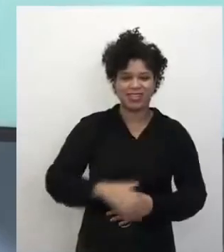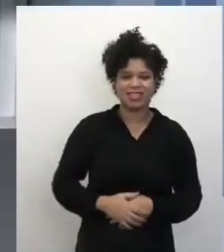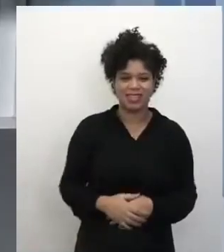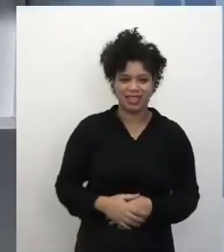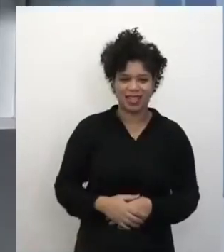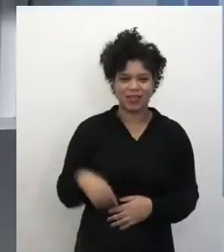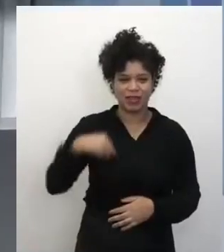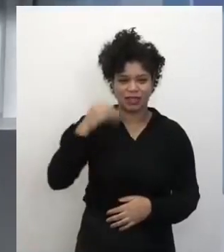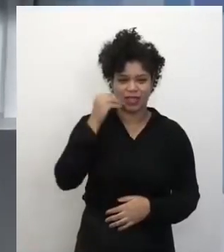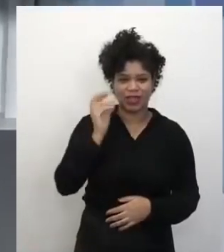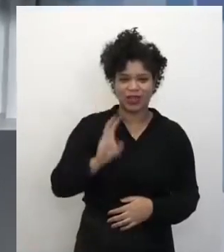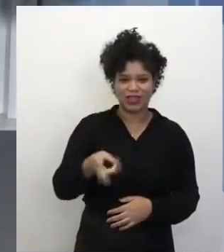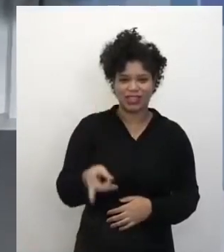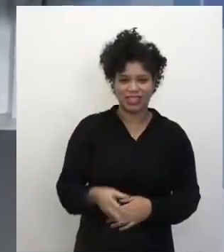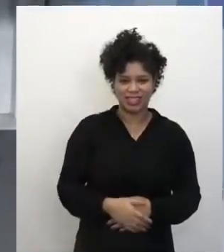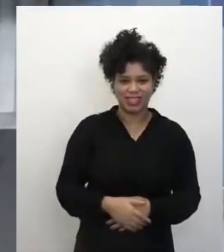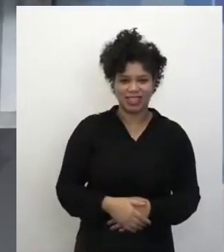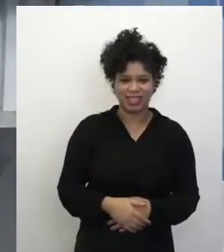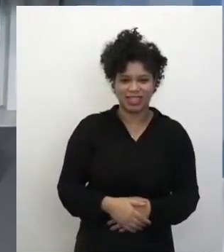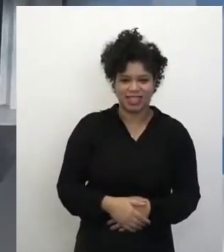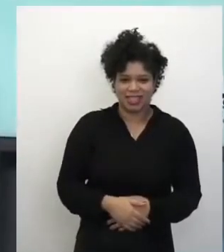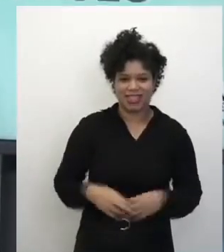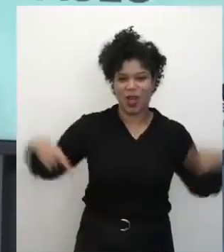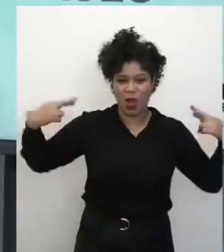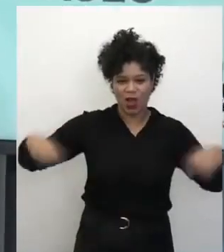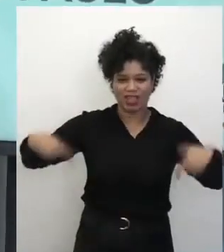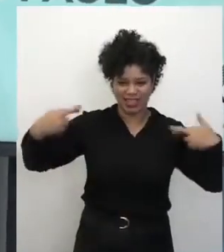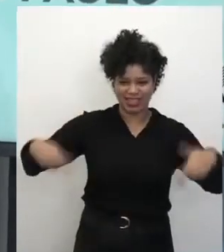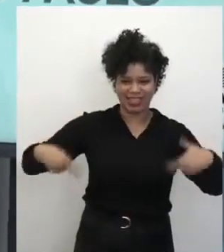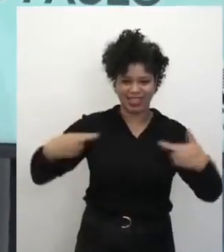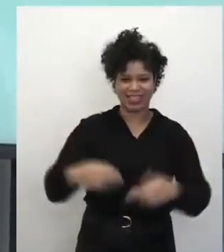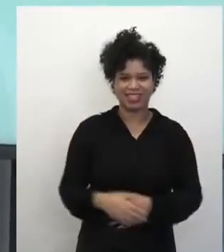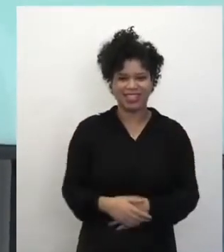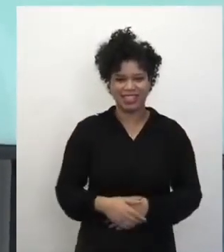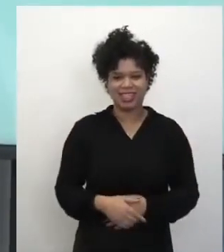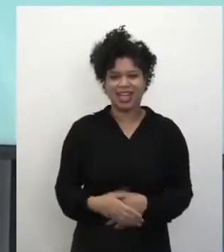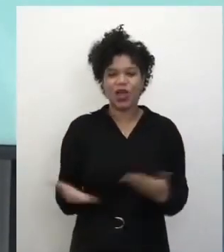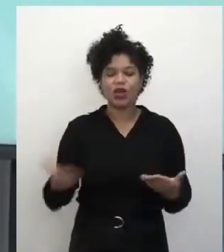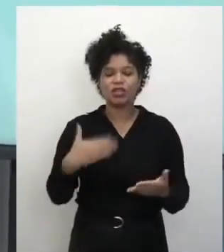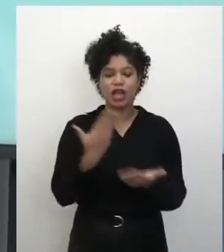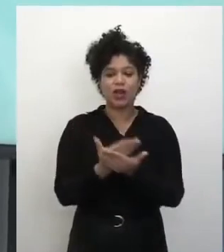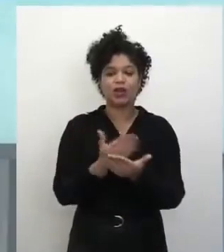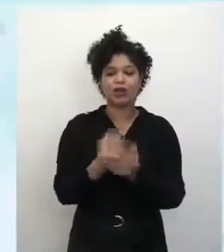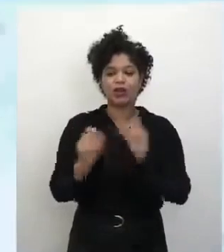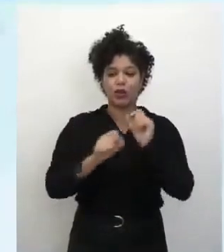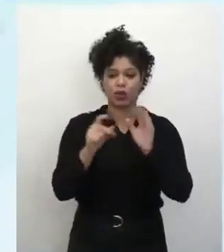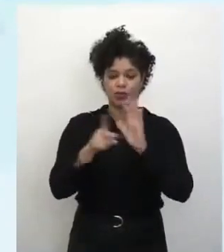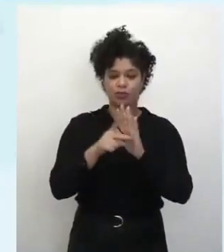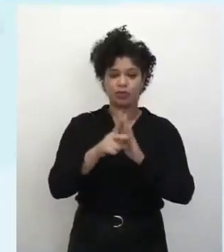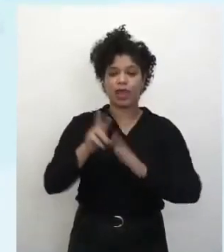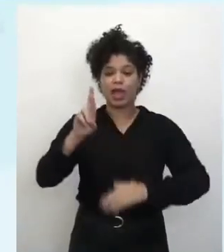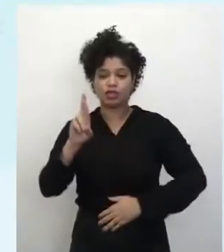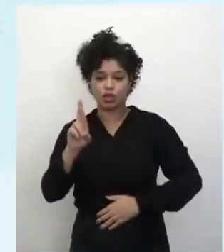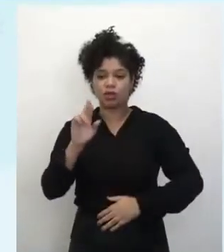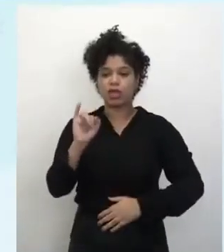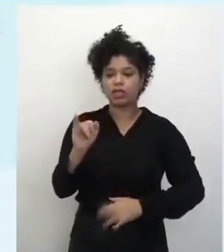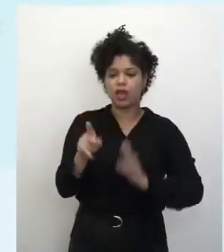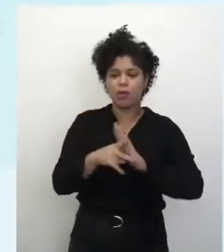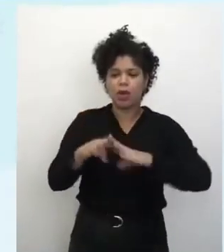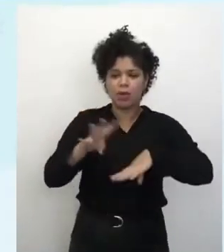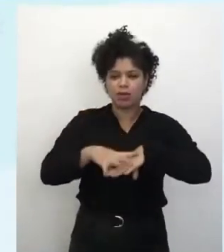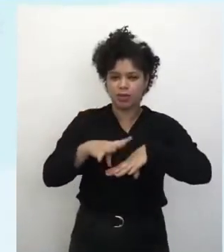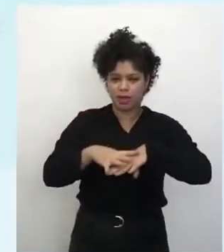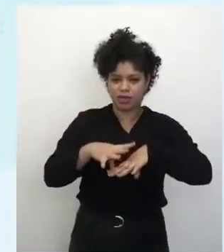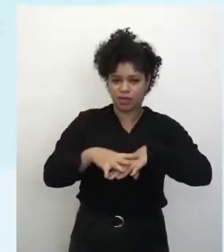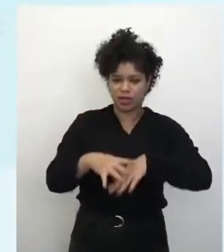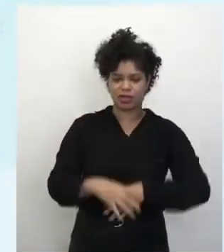tentar continuar depois dessa? Opa, tá bom. O tema da nossa aula de hoje é respira, racionais ou irracionais. Aí